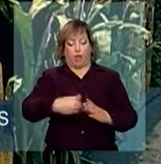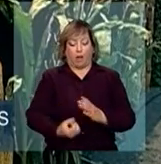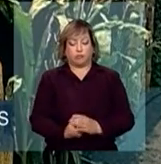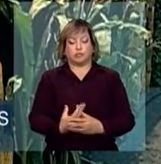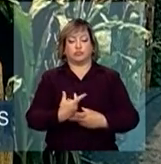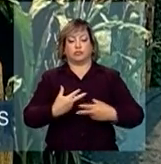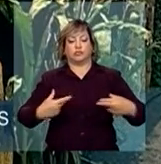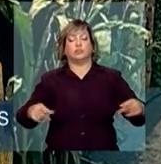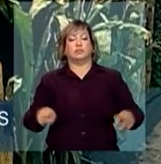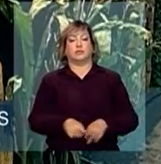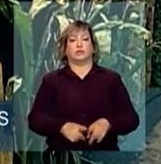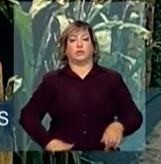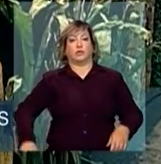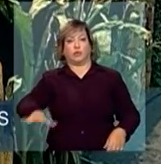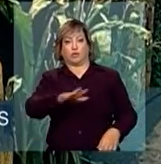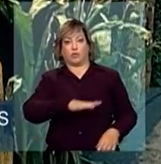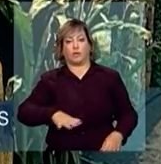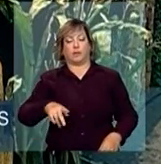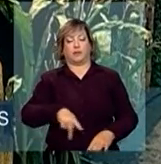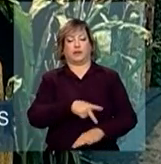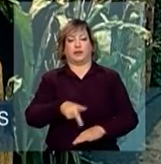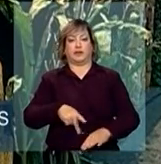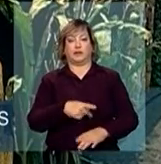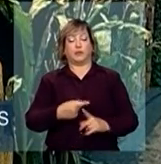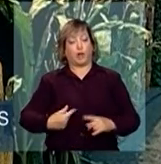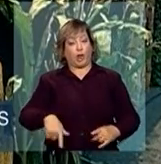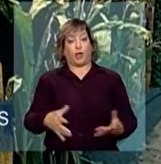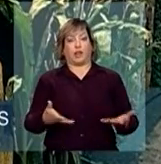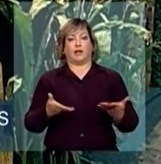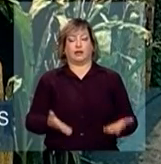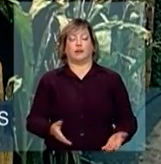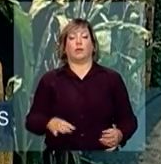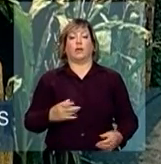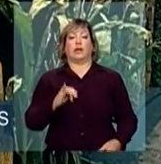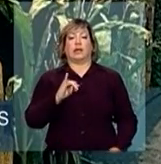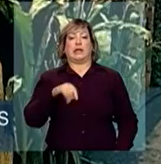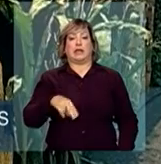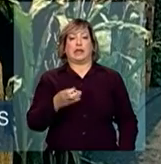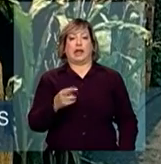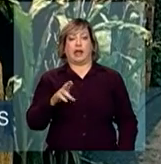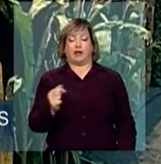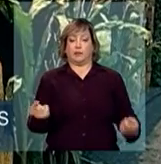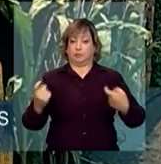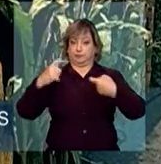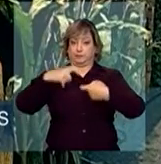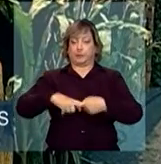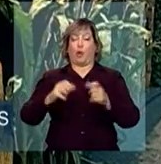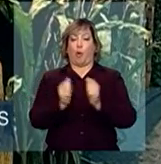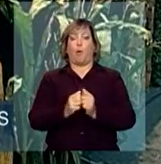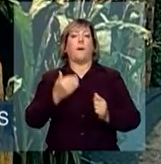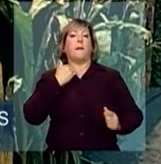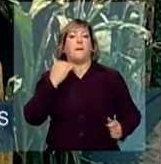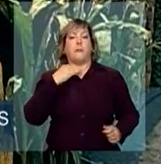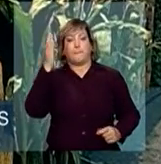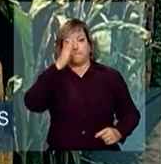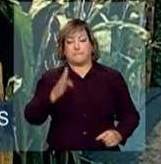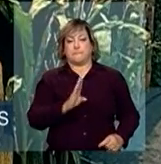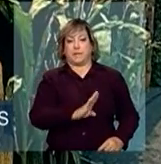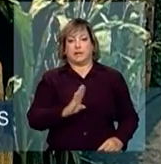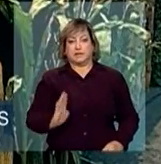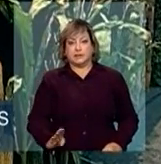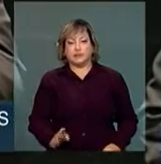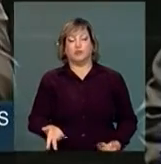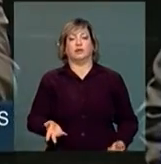objetivo. Então, quando o INCRA se alia ao Banco do Brasil e oferece toda a sua base de dados para o Banco do